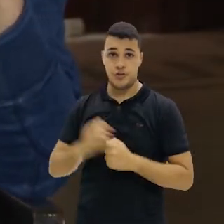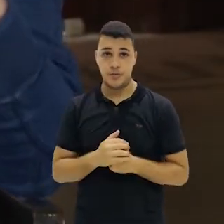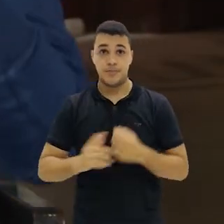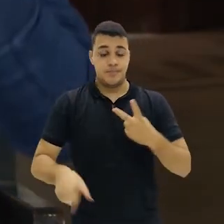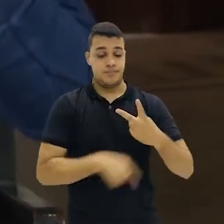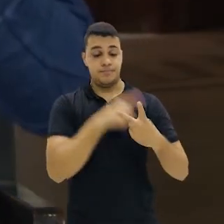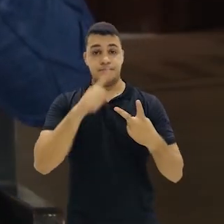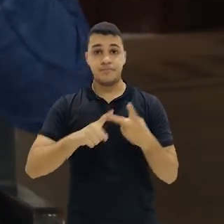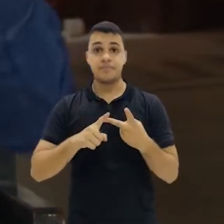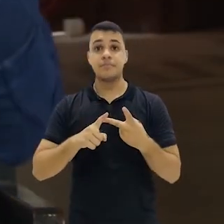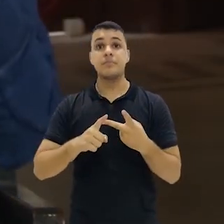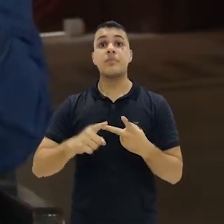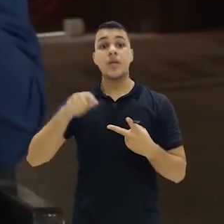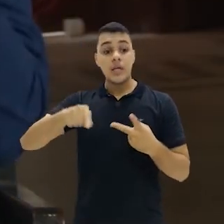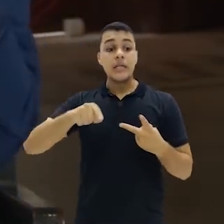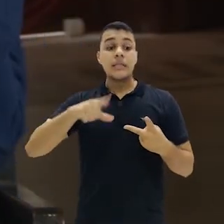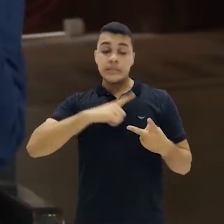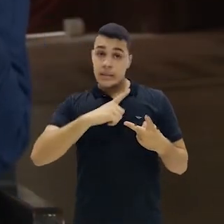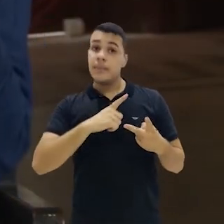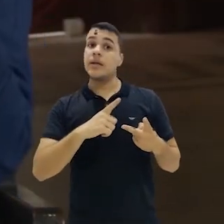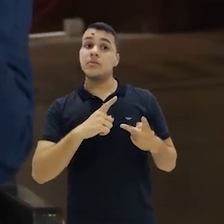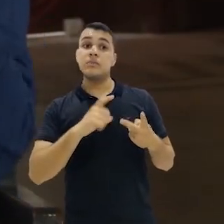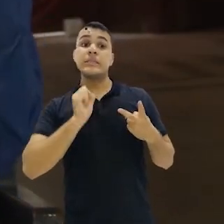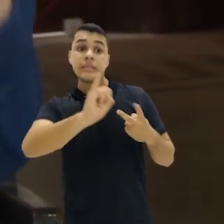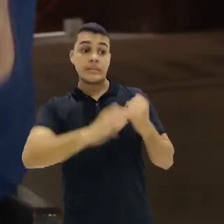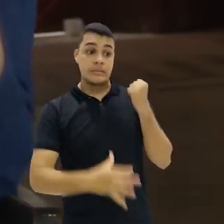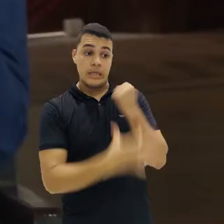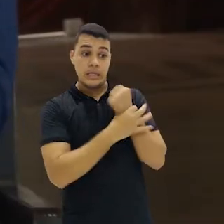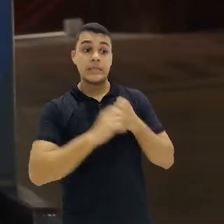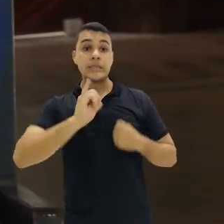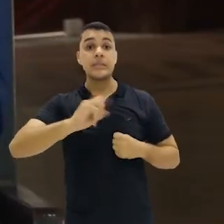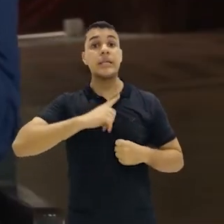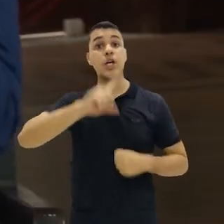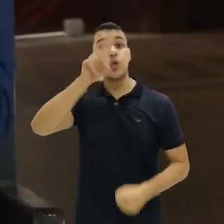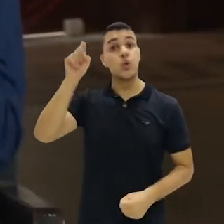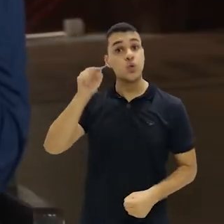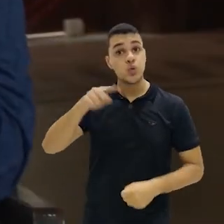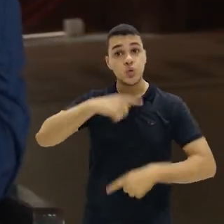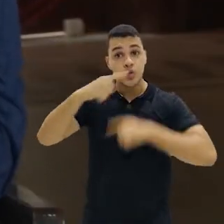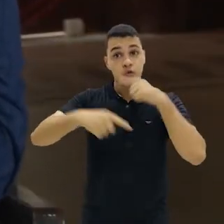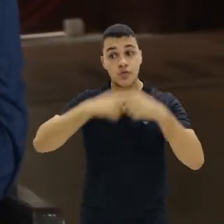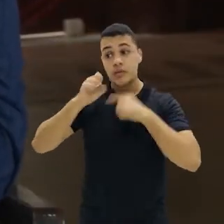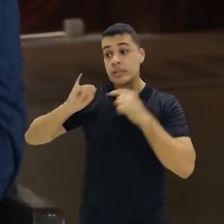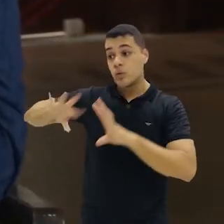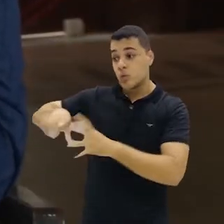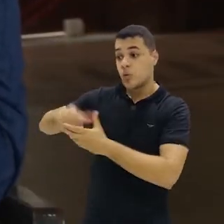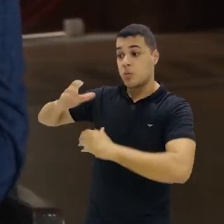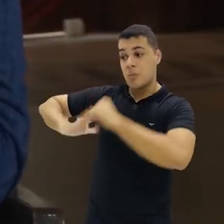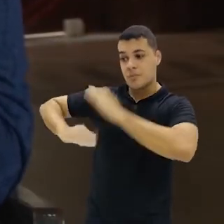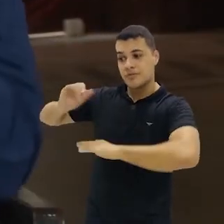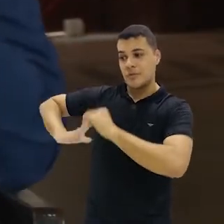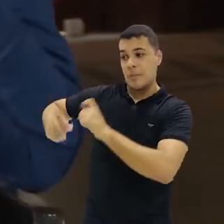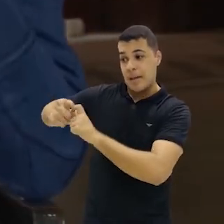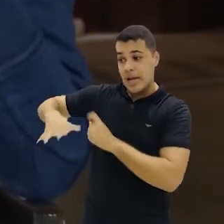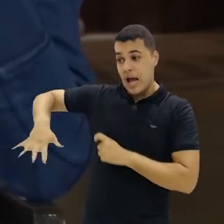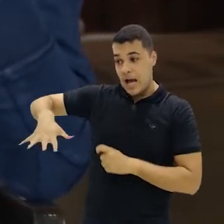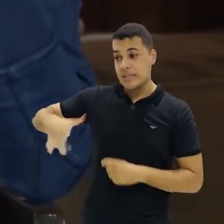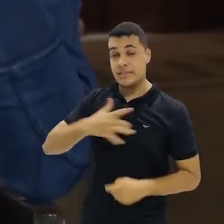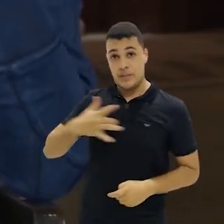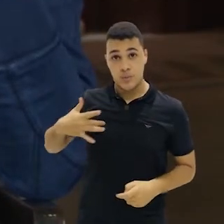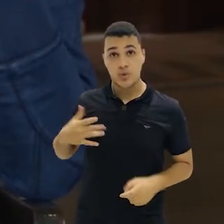dúvida entre os médicos, entre os profissionais de saúde, sobre qual é o melhor tratamento a ser oferecido.